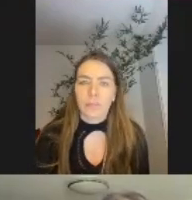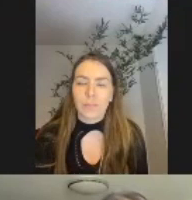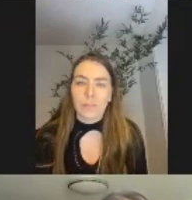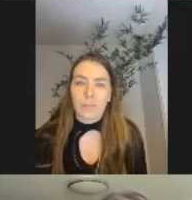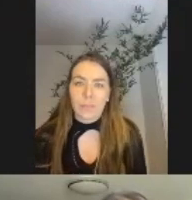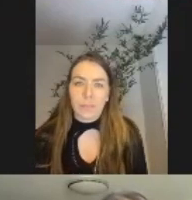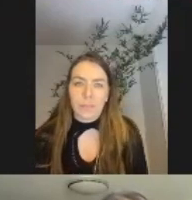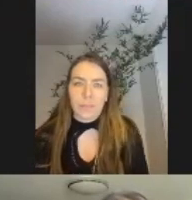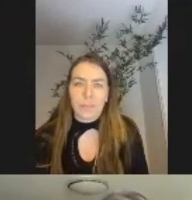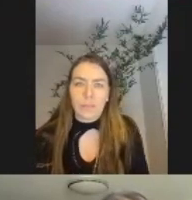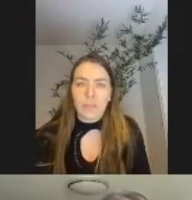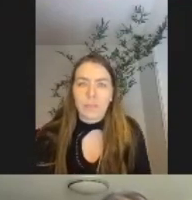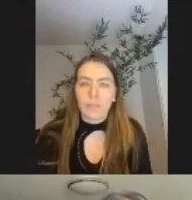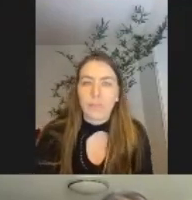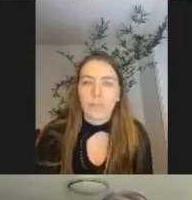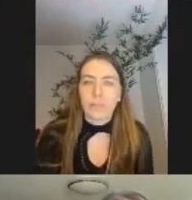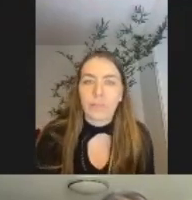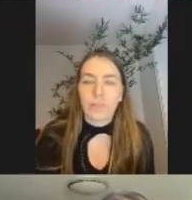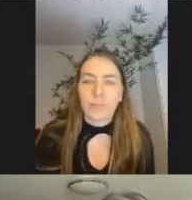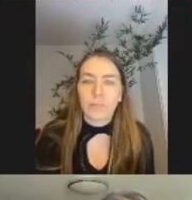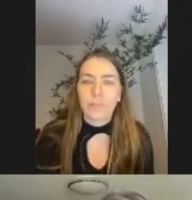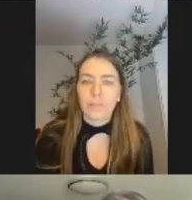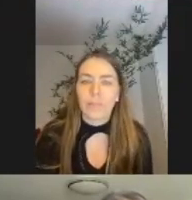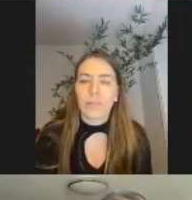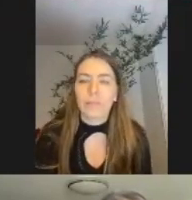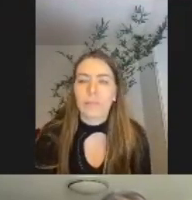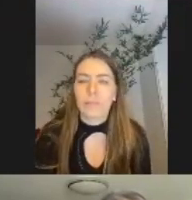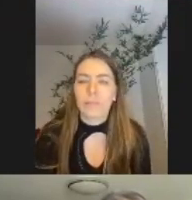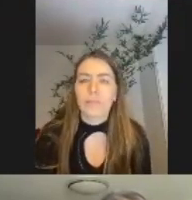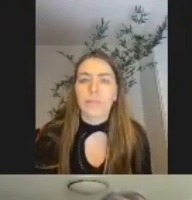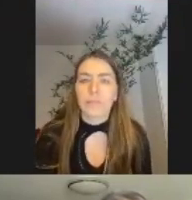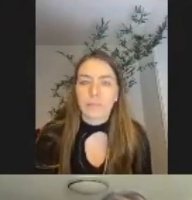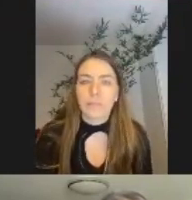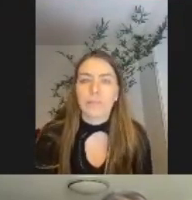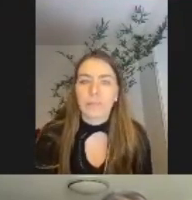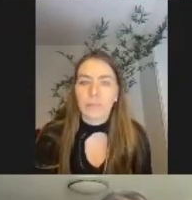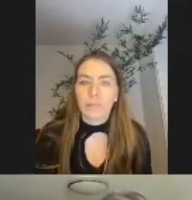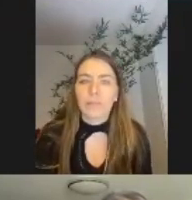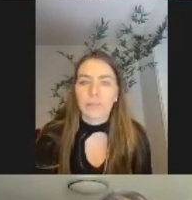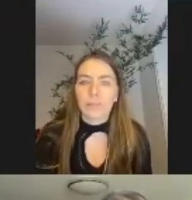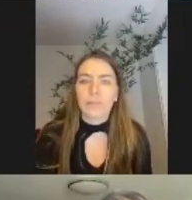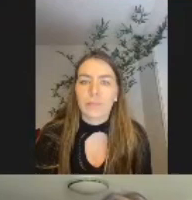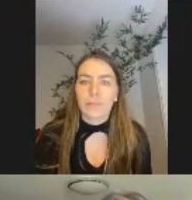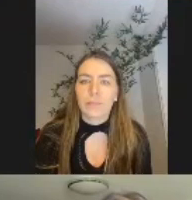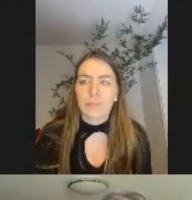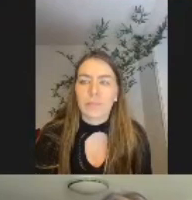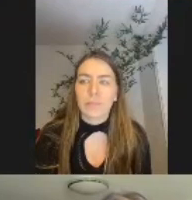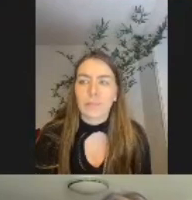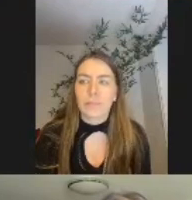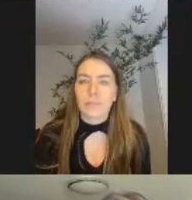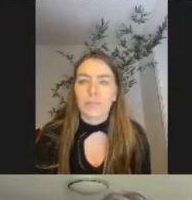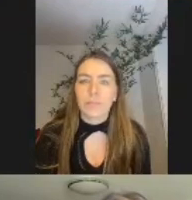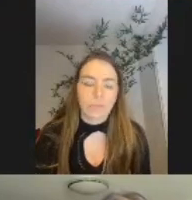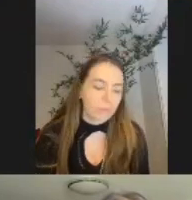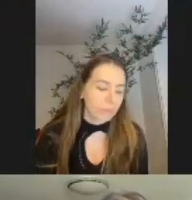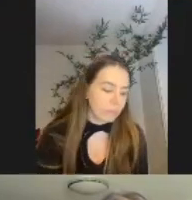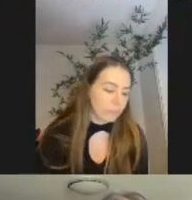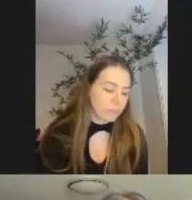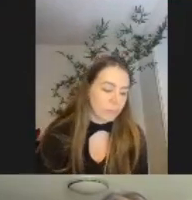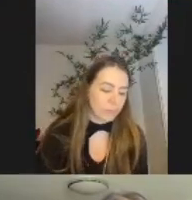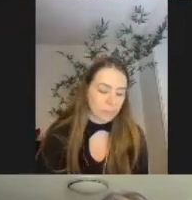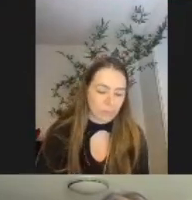ter carnes congeladas para sobrar espaço para suas marmitas, tá? É fundamental você ter isso,